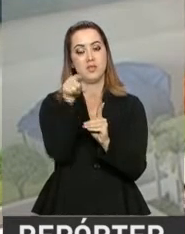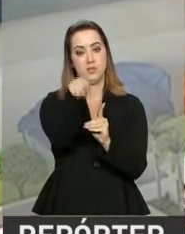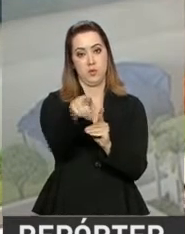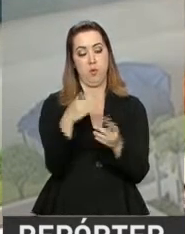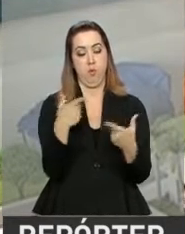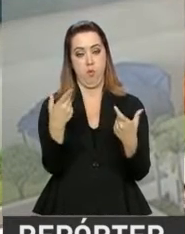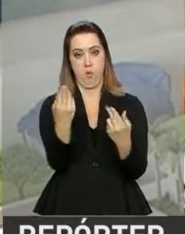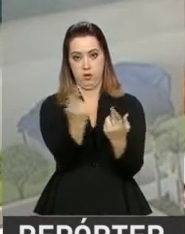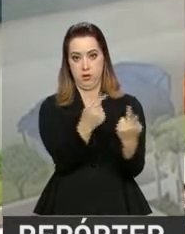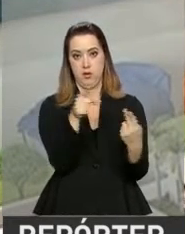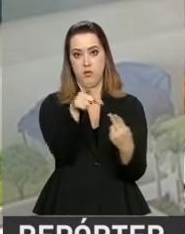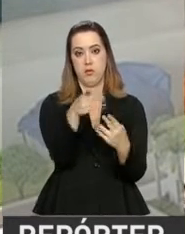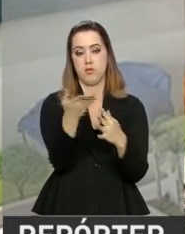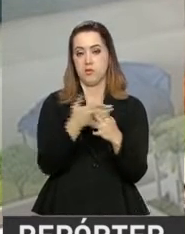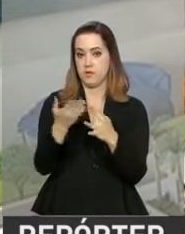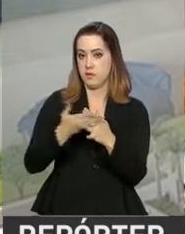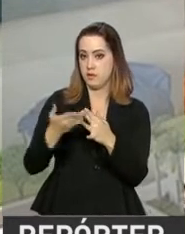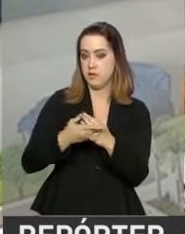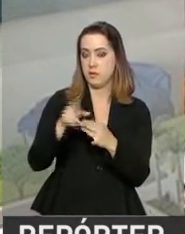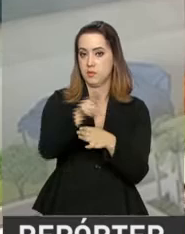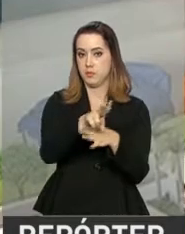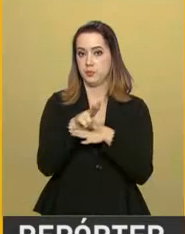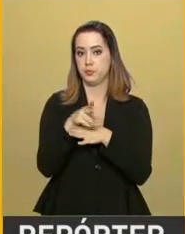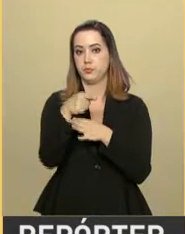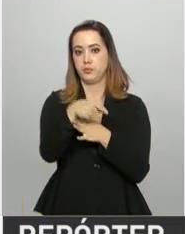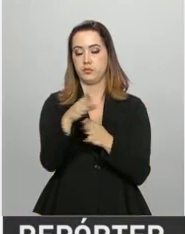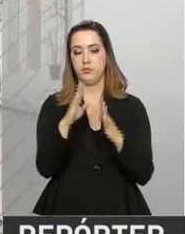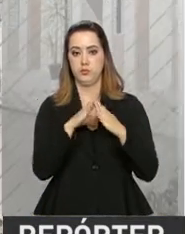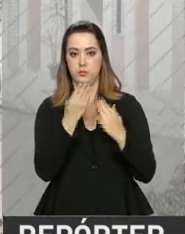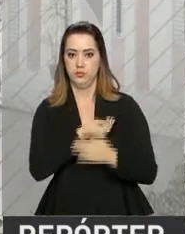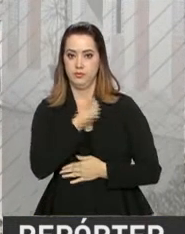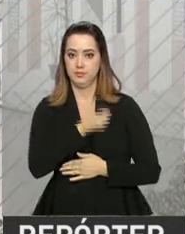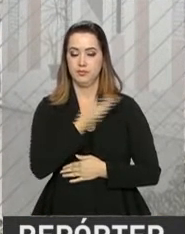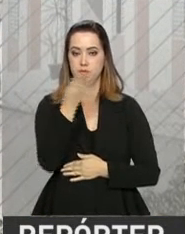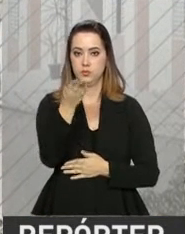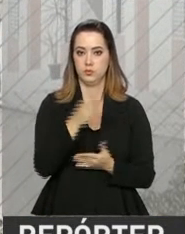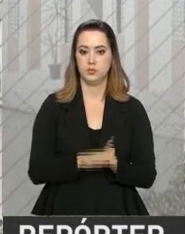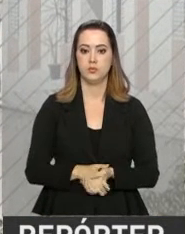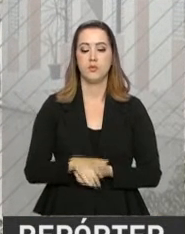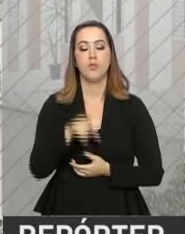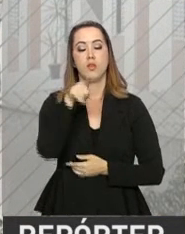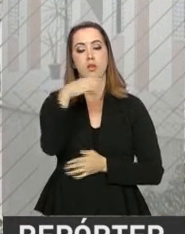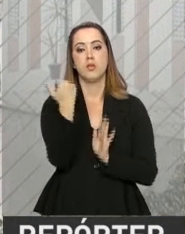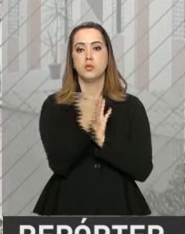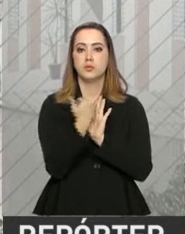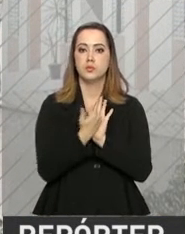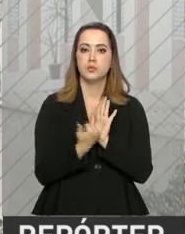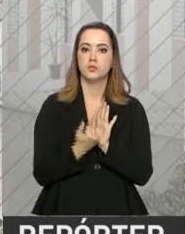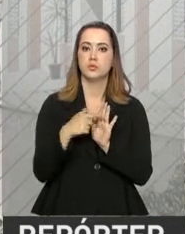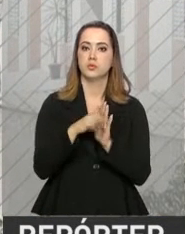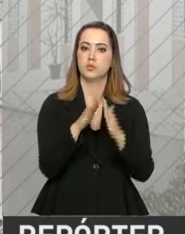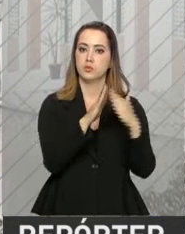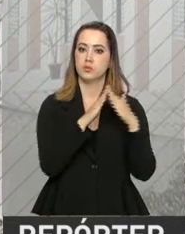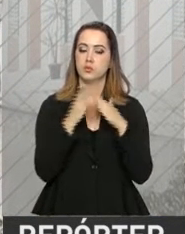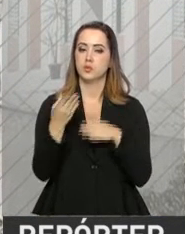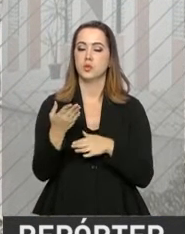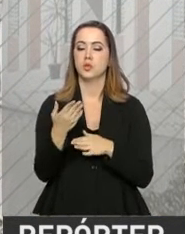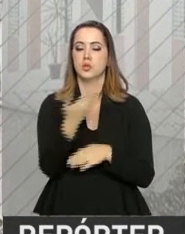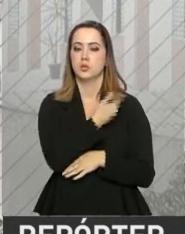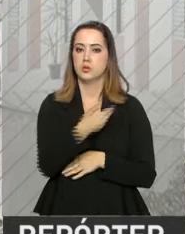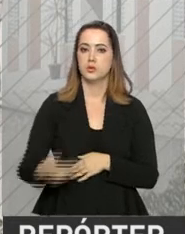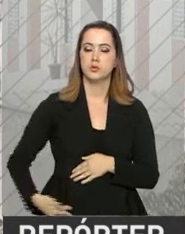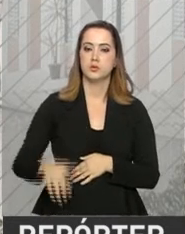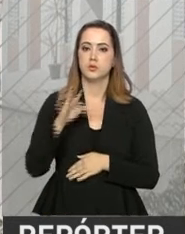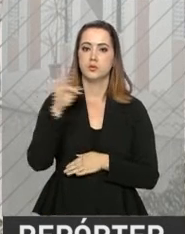empreendimentos assim, financiados pelo Minha Casa Minha Vida. O Minha Casa Minha Vida é um programa habitacional do governo federal que